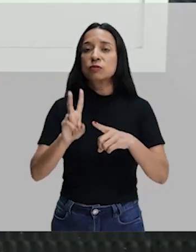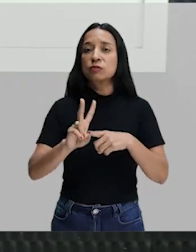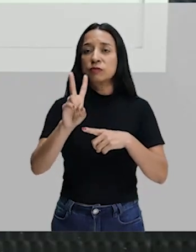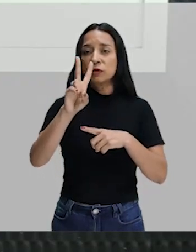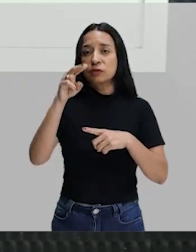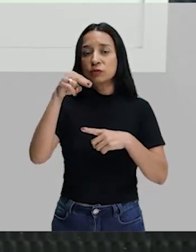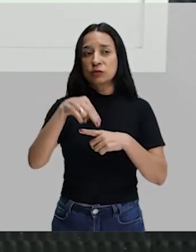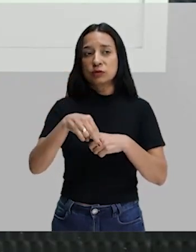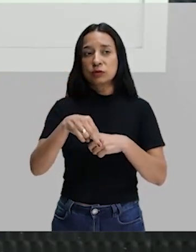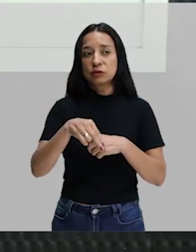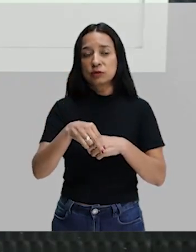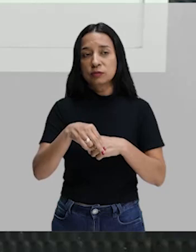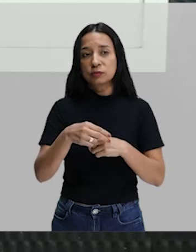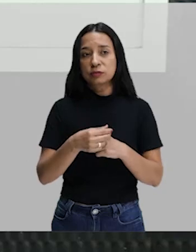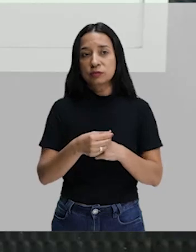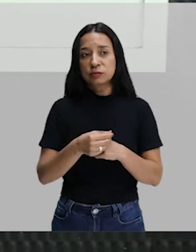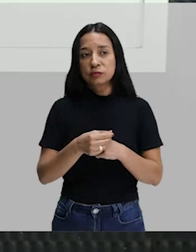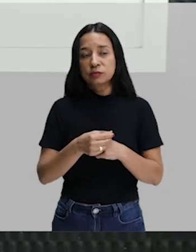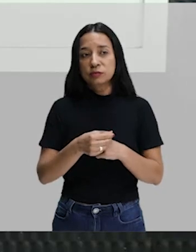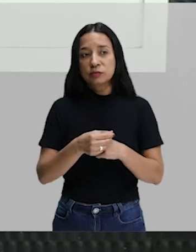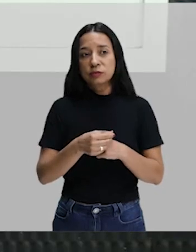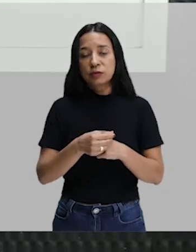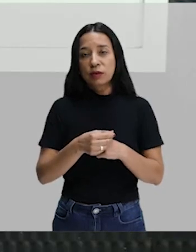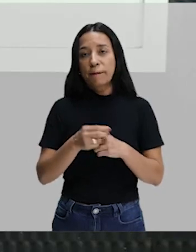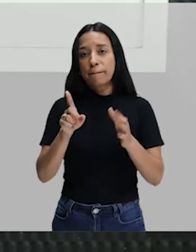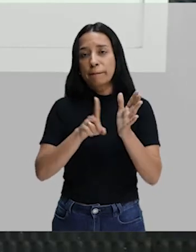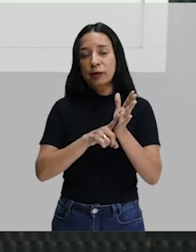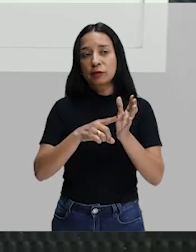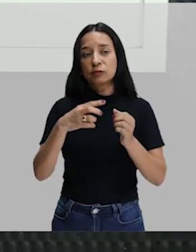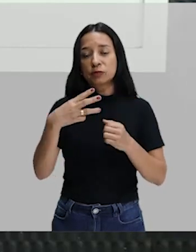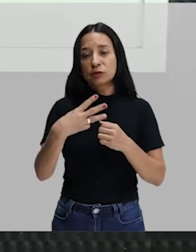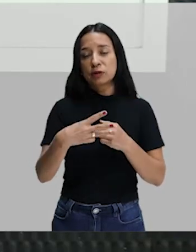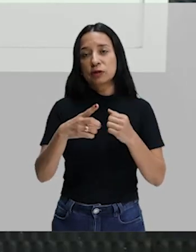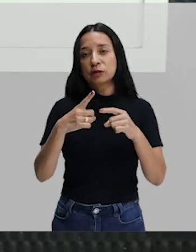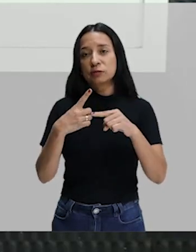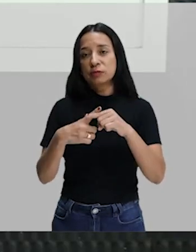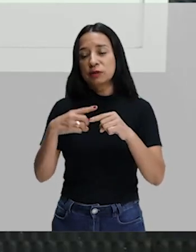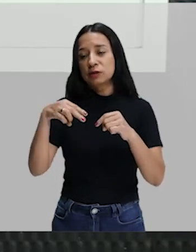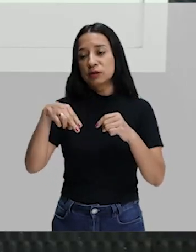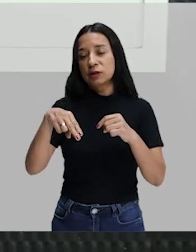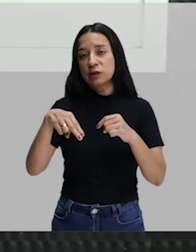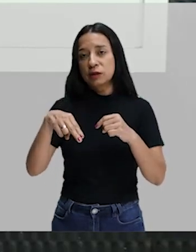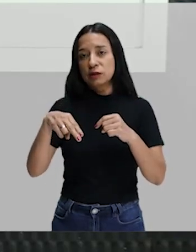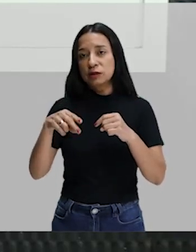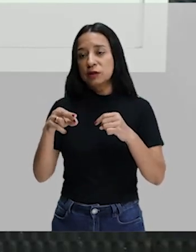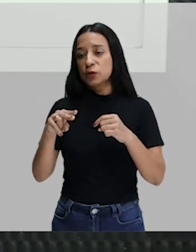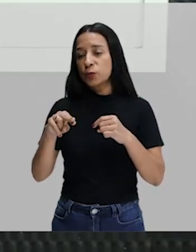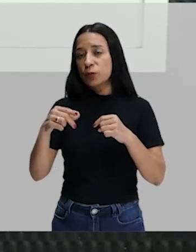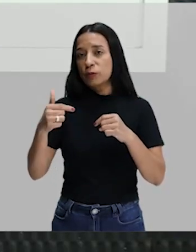n. Então, vai ficar menos 3 mais n igual a 2. Ó.